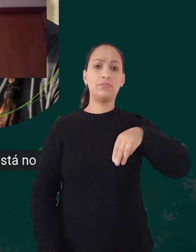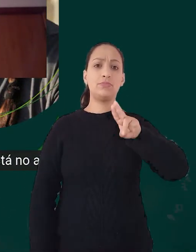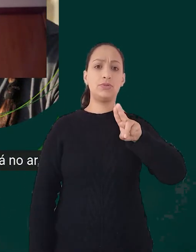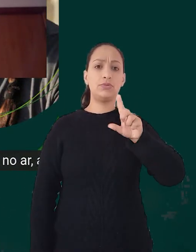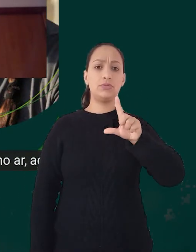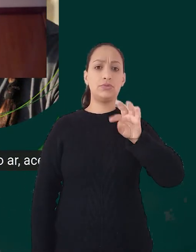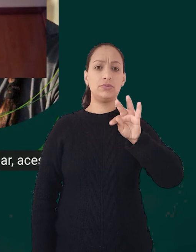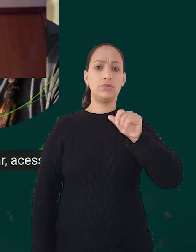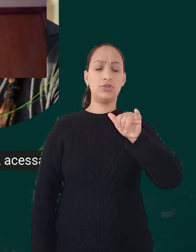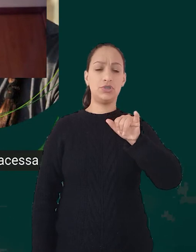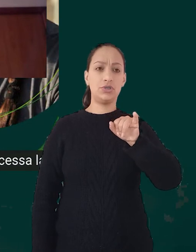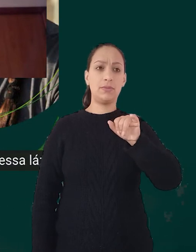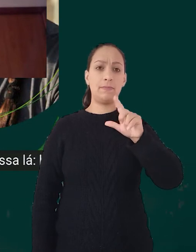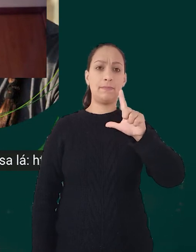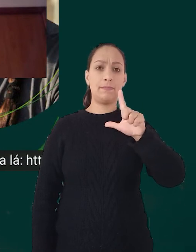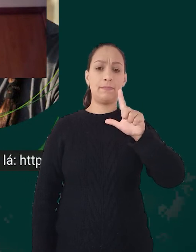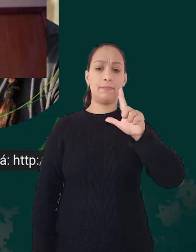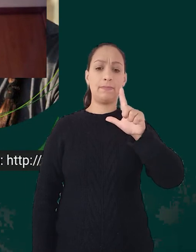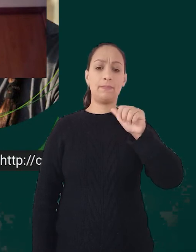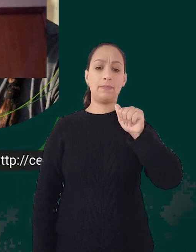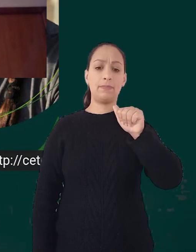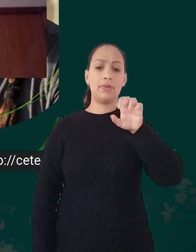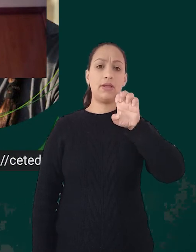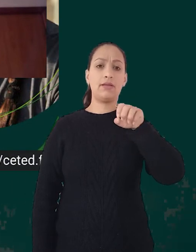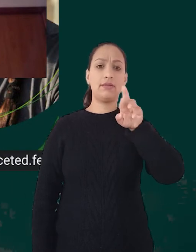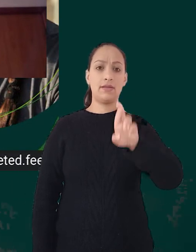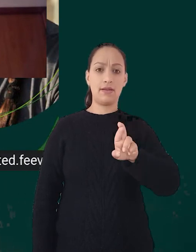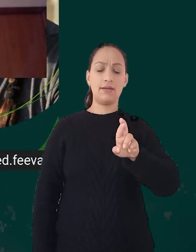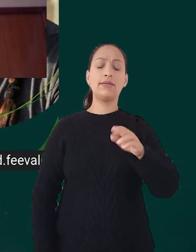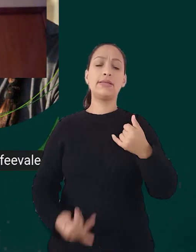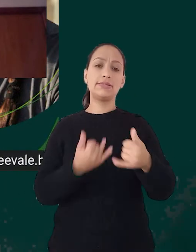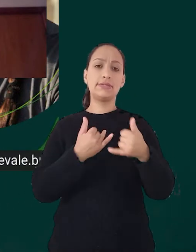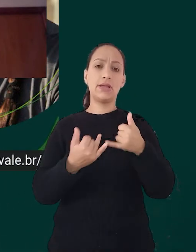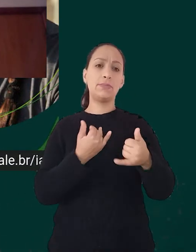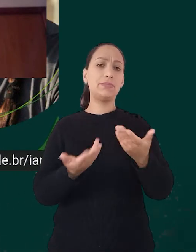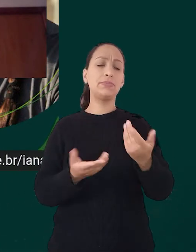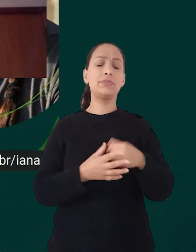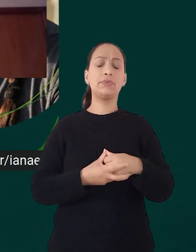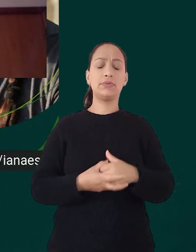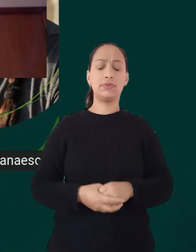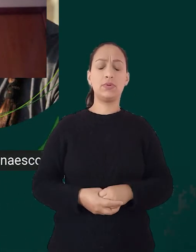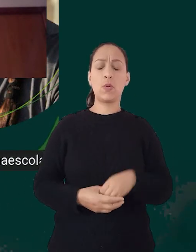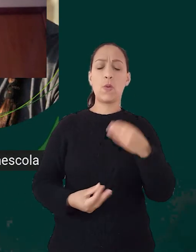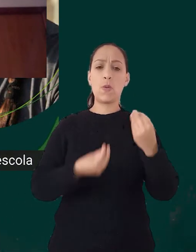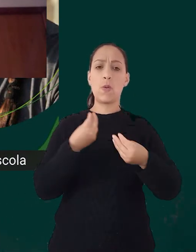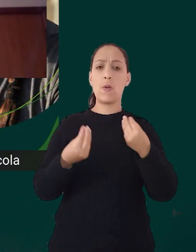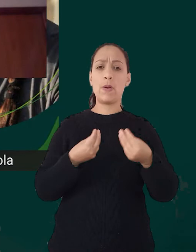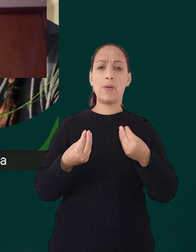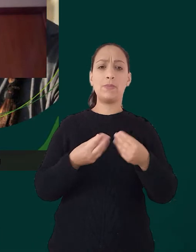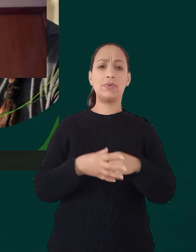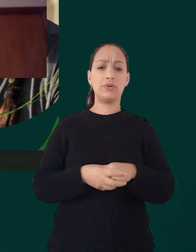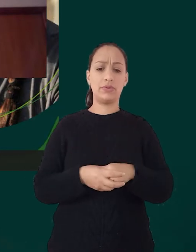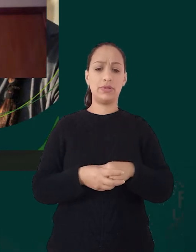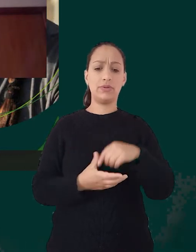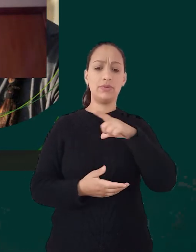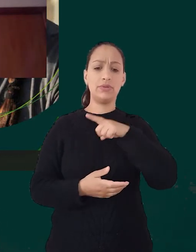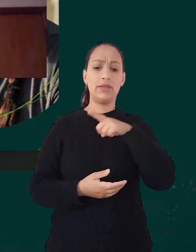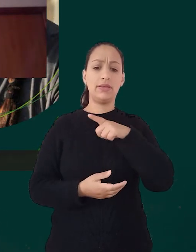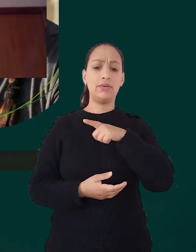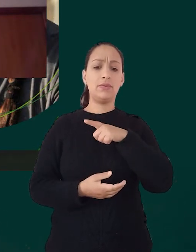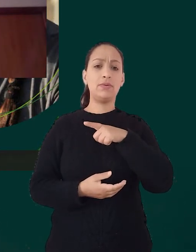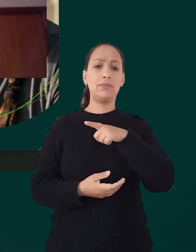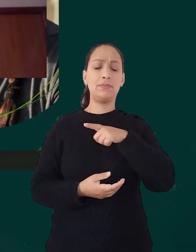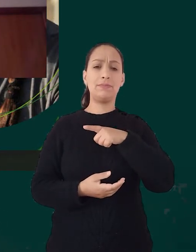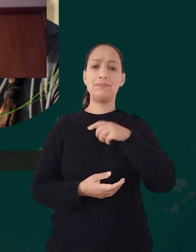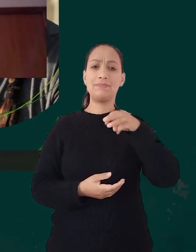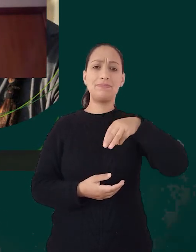aí tu pega um jogo como LoL, né, o League of Legends, como que... Então eu tenho, né,